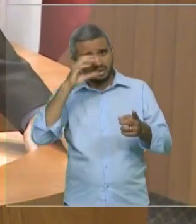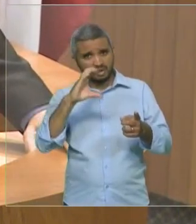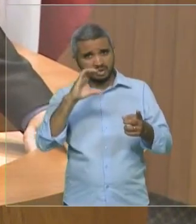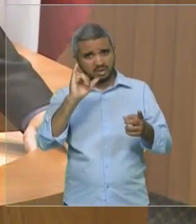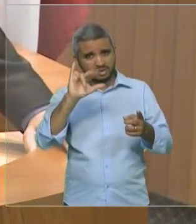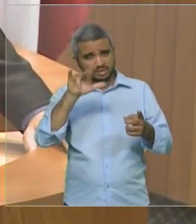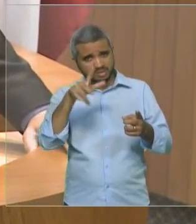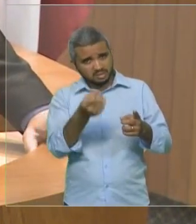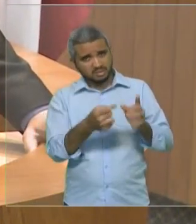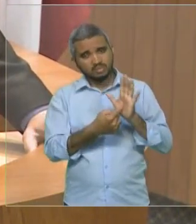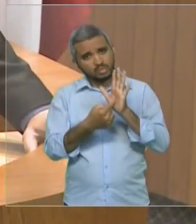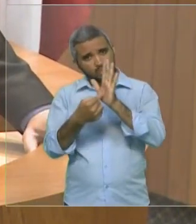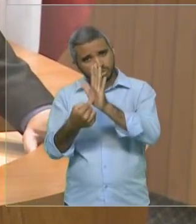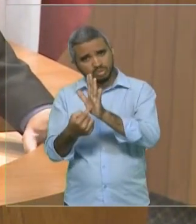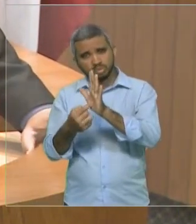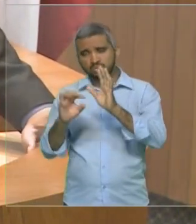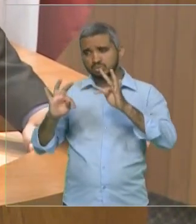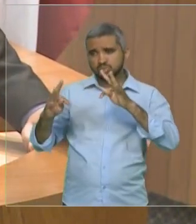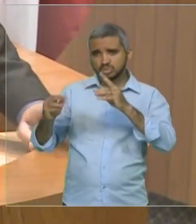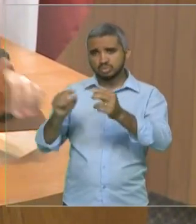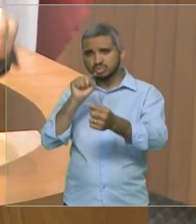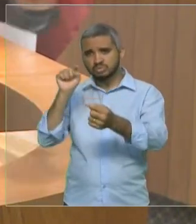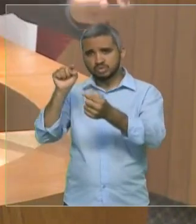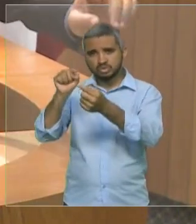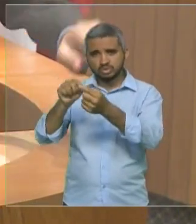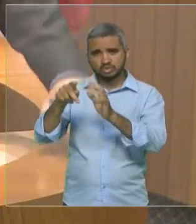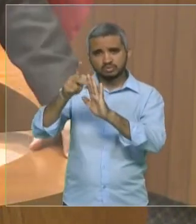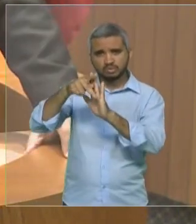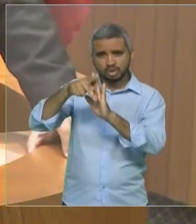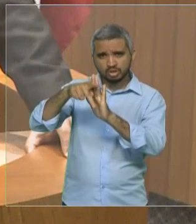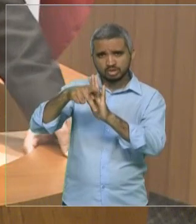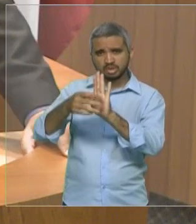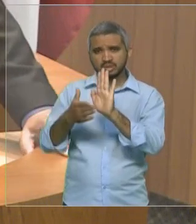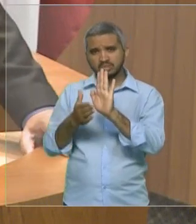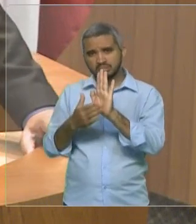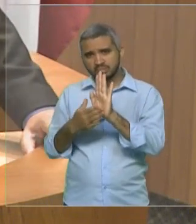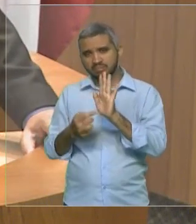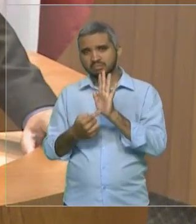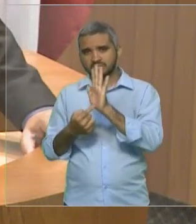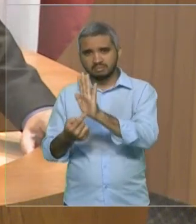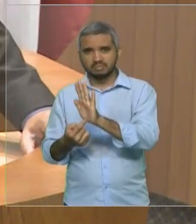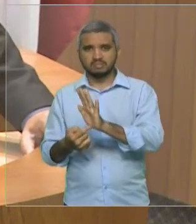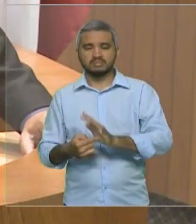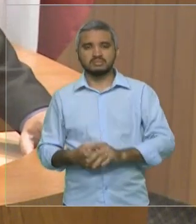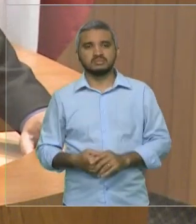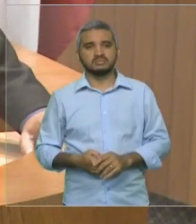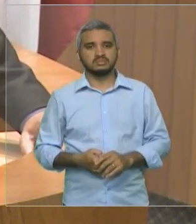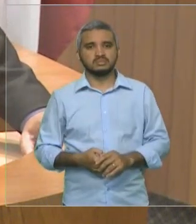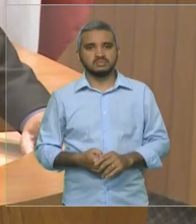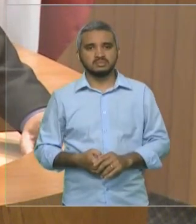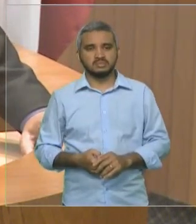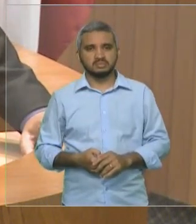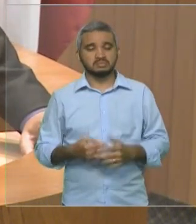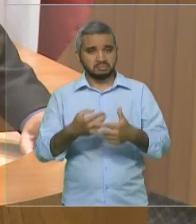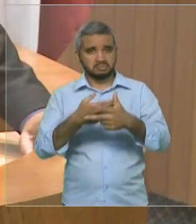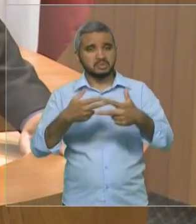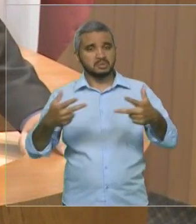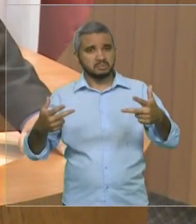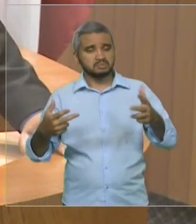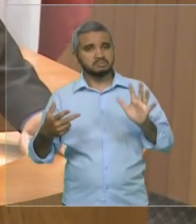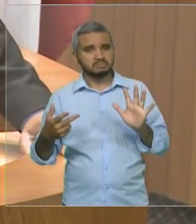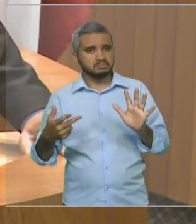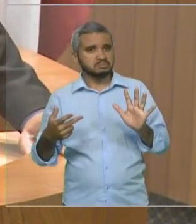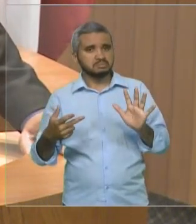passagem, algo que eu posso dizer inédito. A prefeitura construiu um prédio